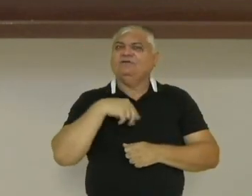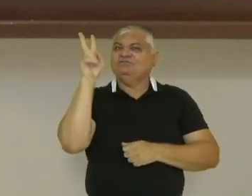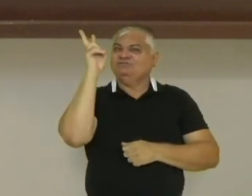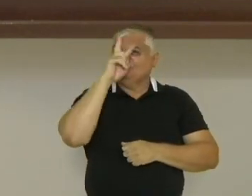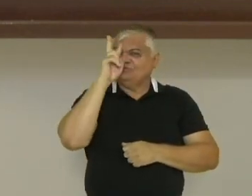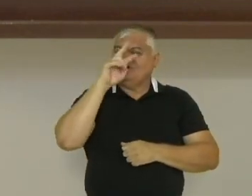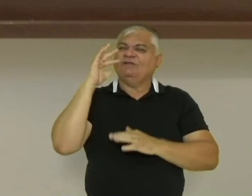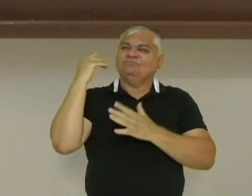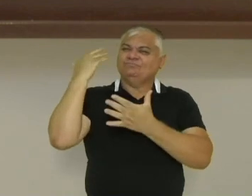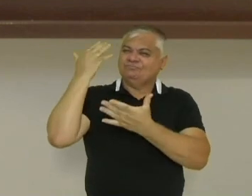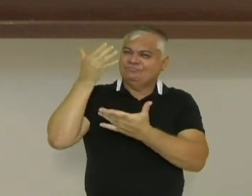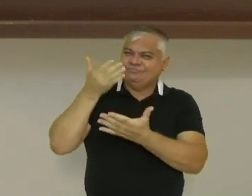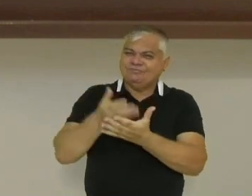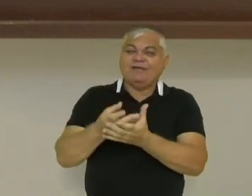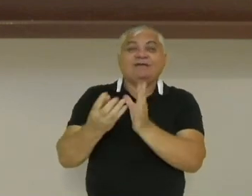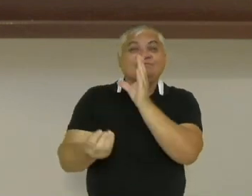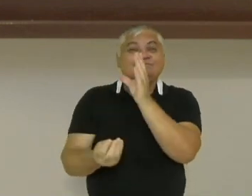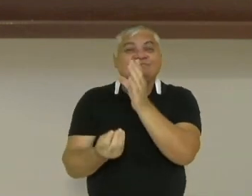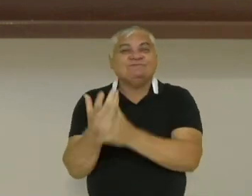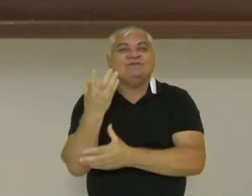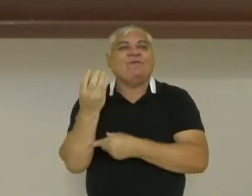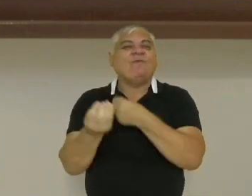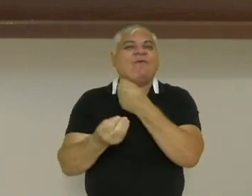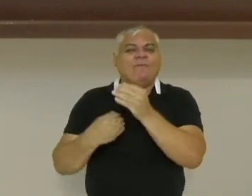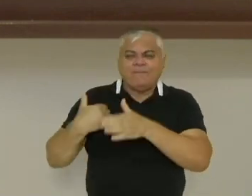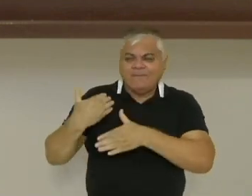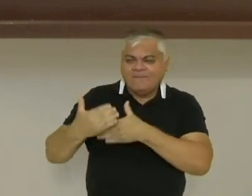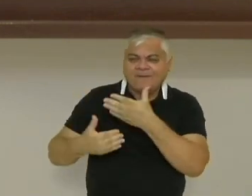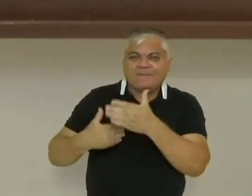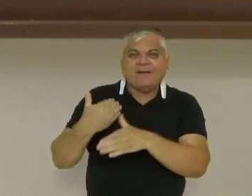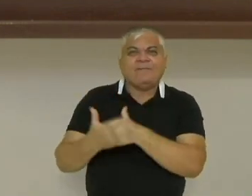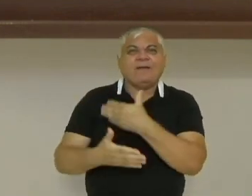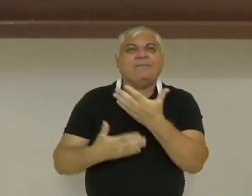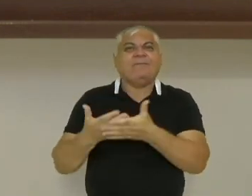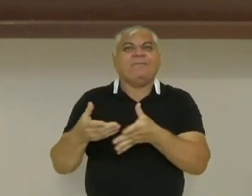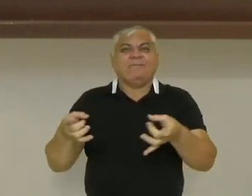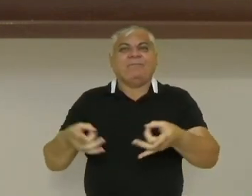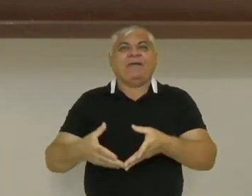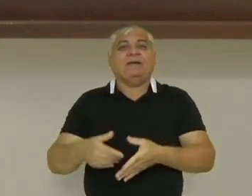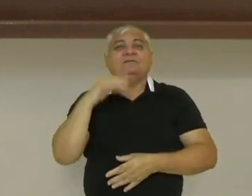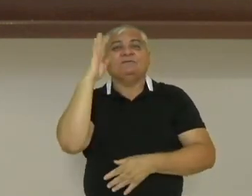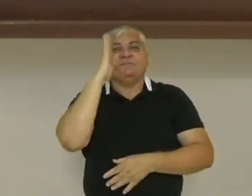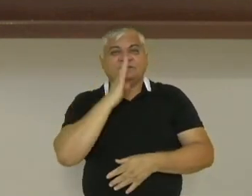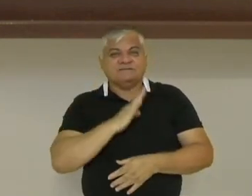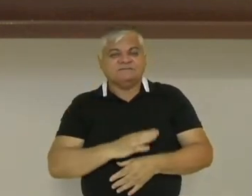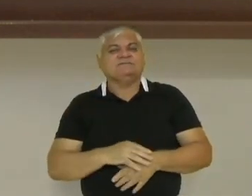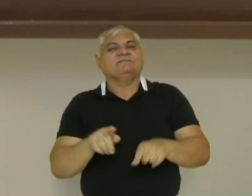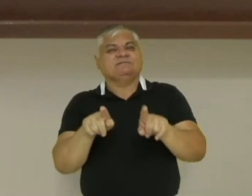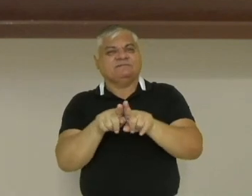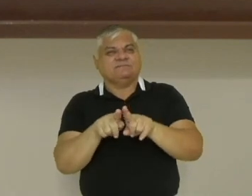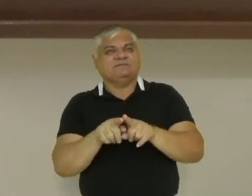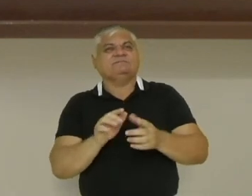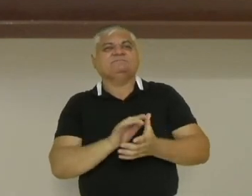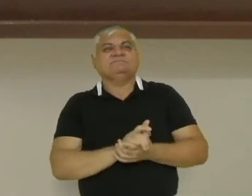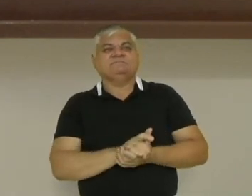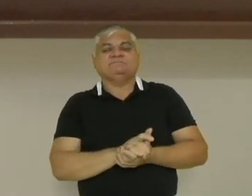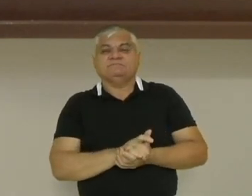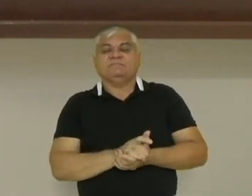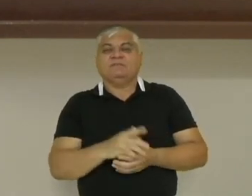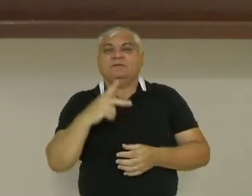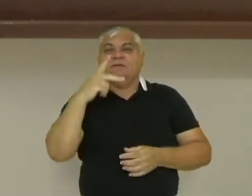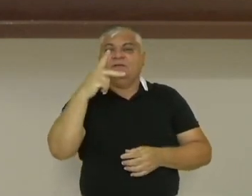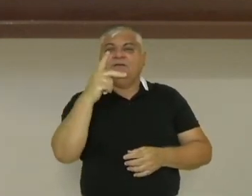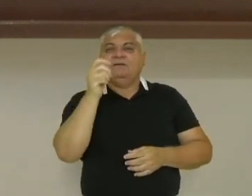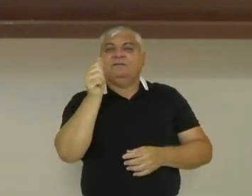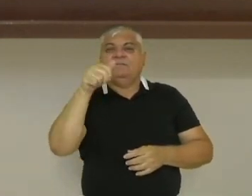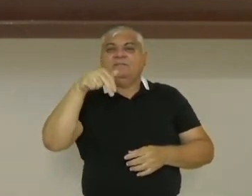histórico da luta, de como ela surgiu, como ela veio, né? Como ela veio para o Brasil. Então, a gente viu um pouquinho disso aí. O